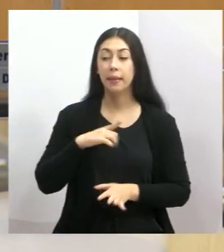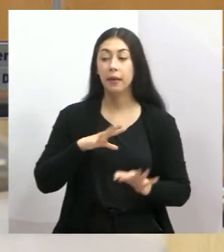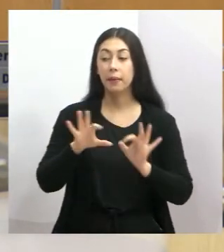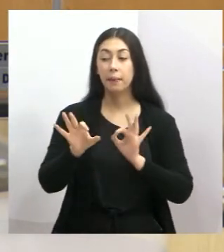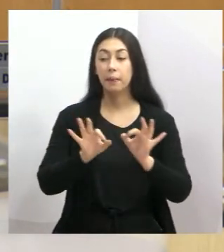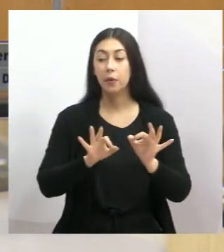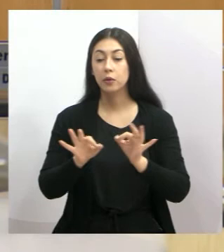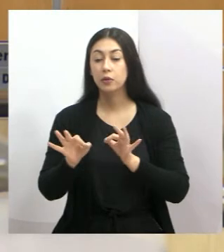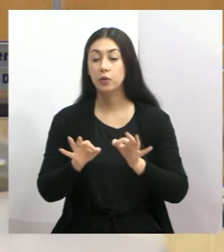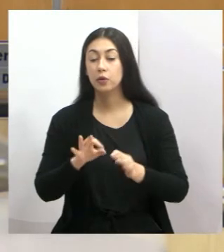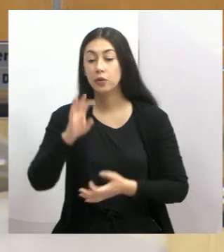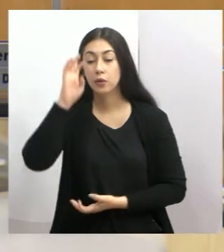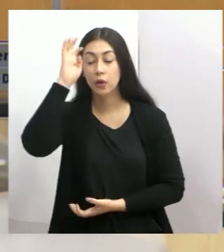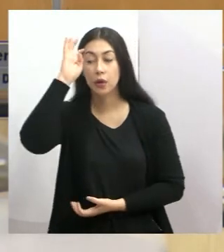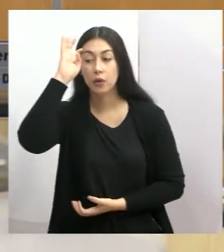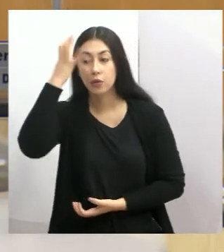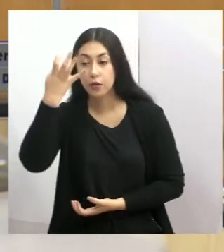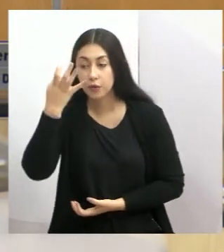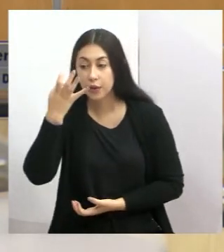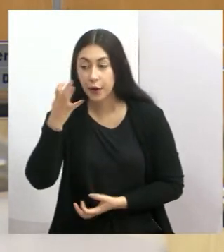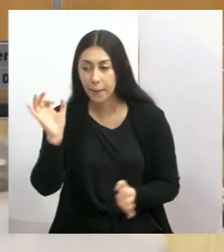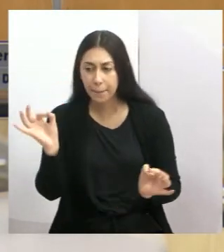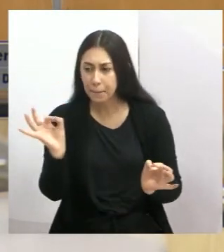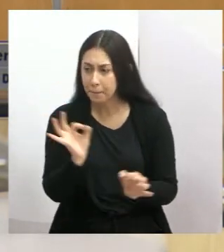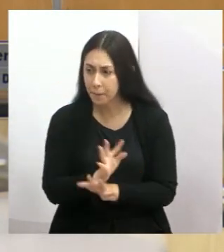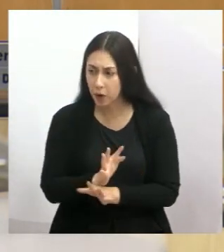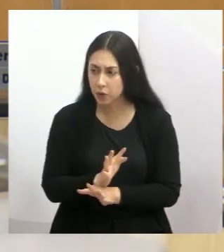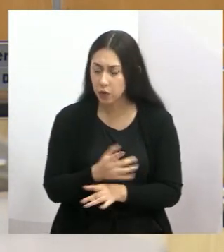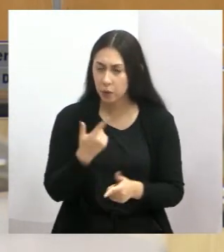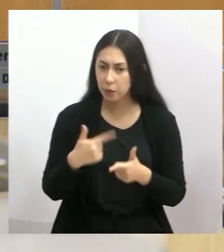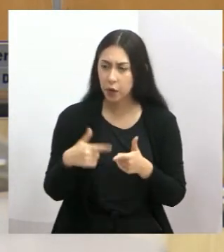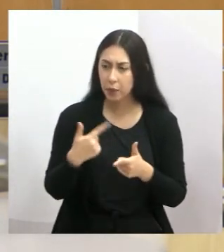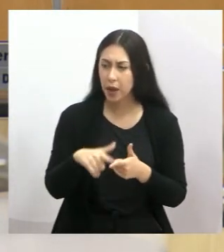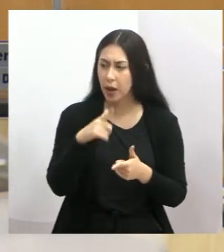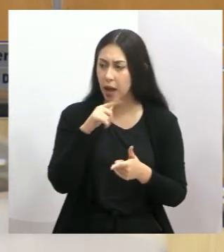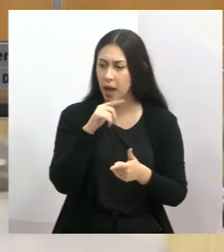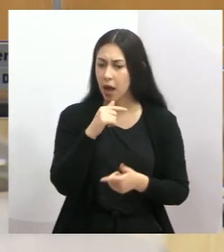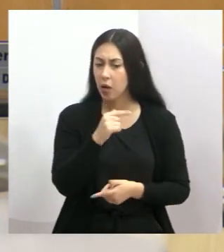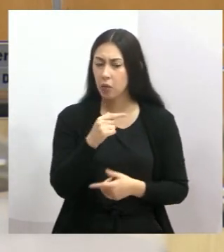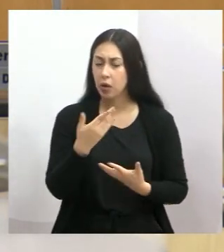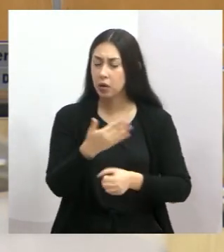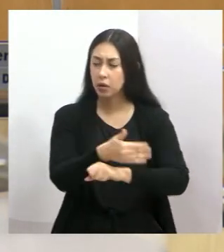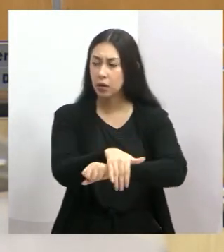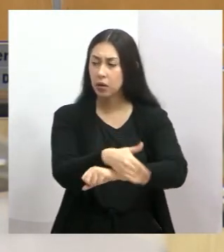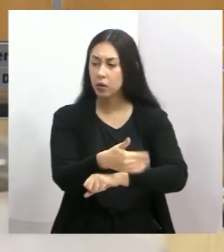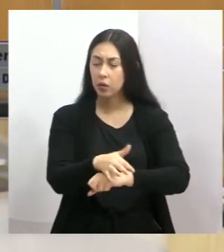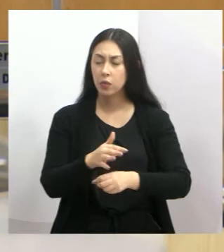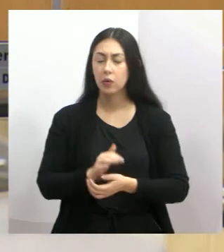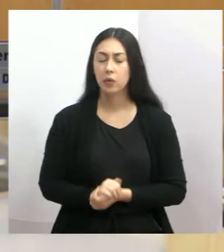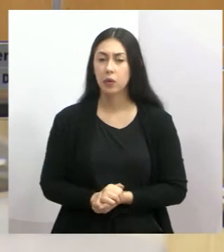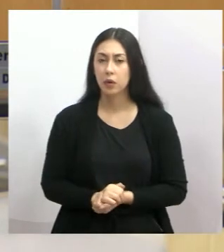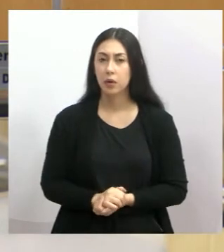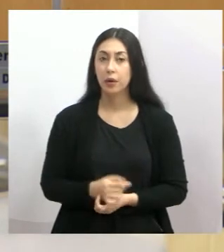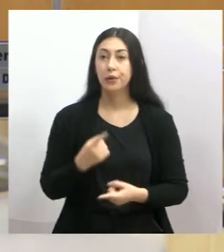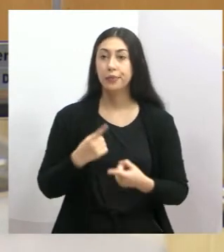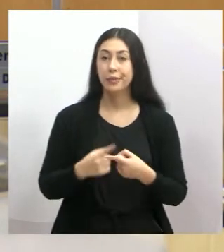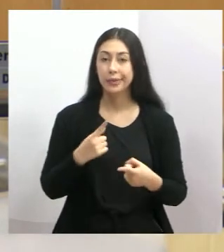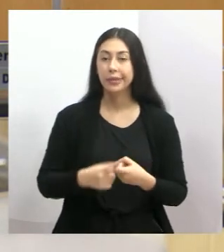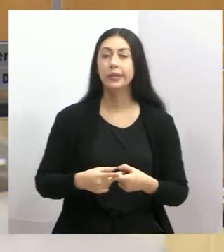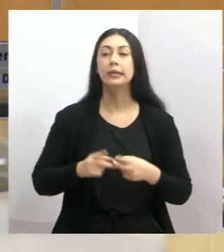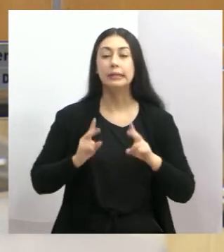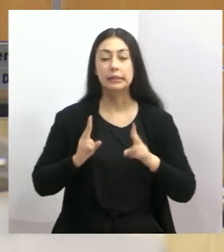solucionar de forma definitiva o problema de abastecimento de água na rua das crisandálias vez que